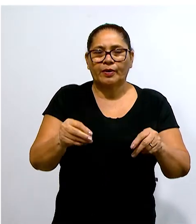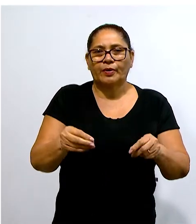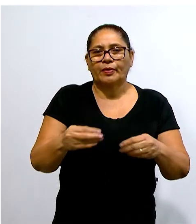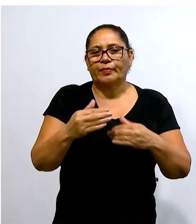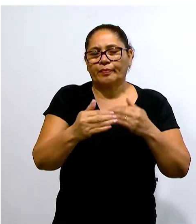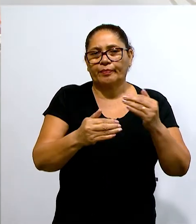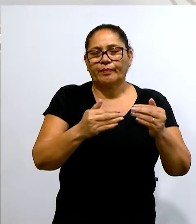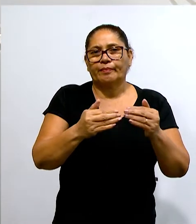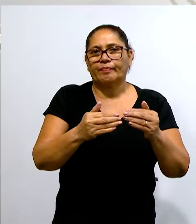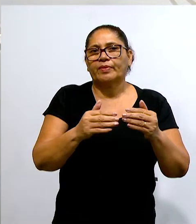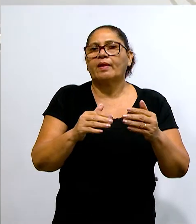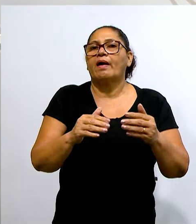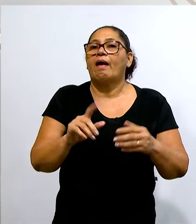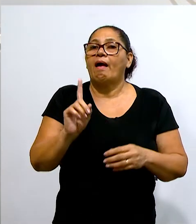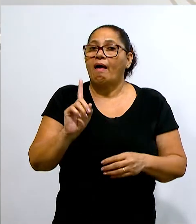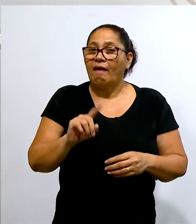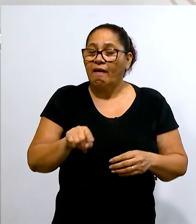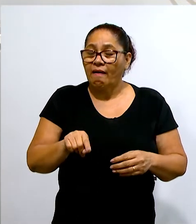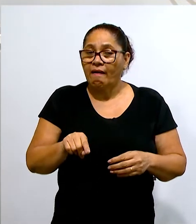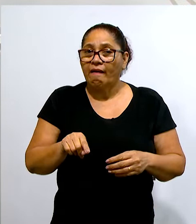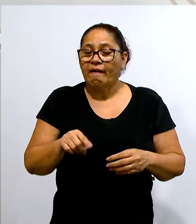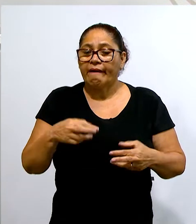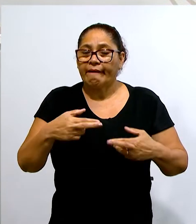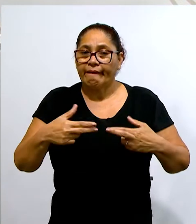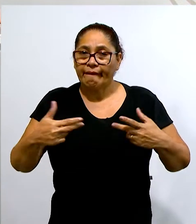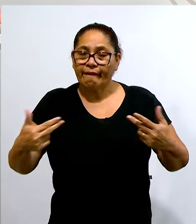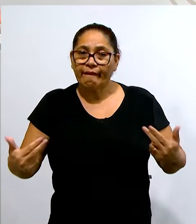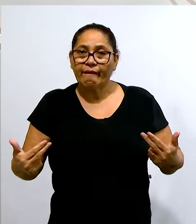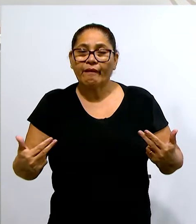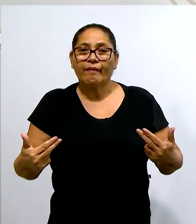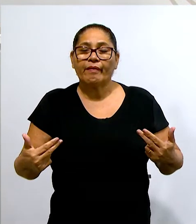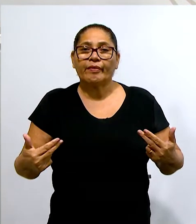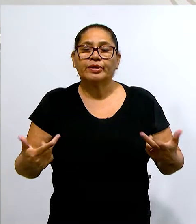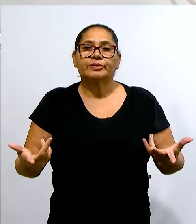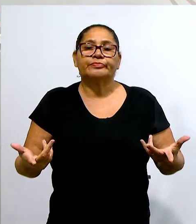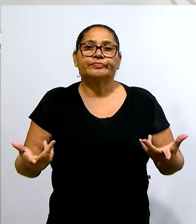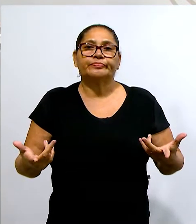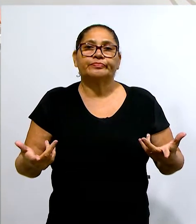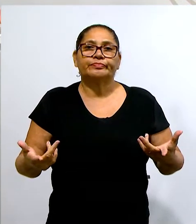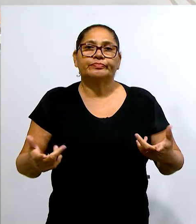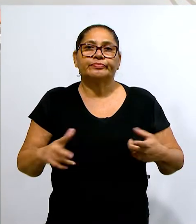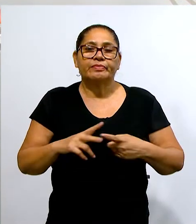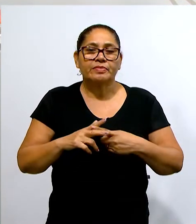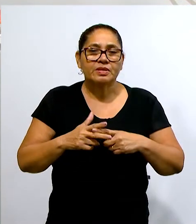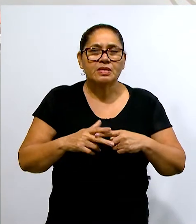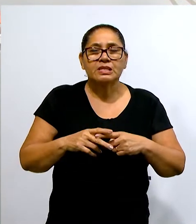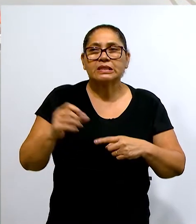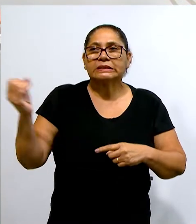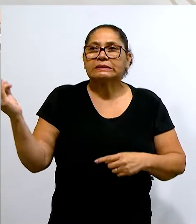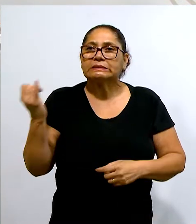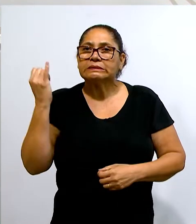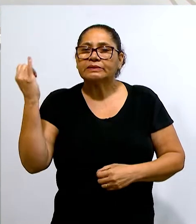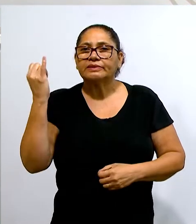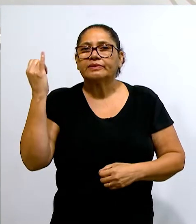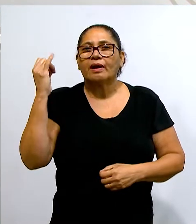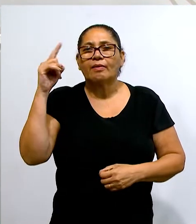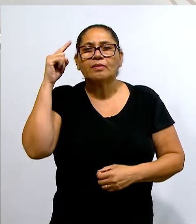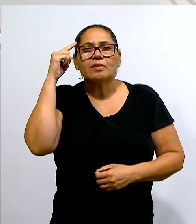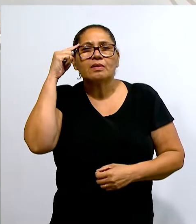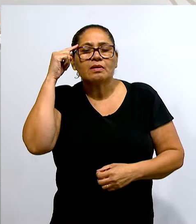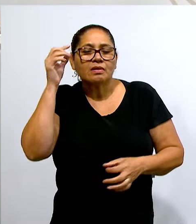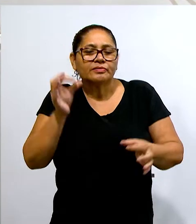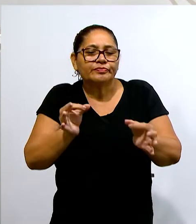processo. Então, essas variáveis também são elementos essenciais para você pensar